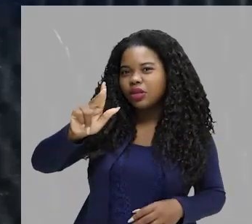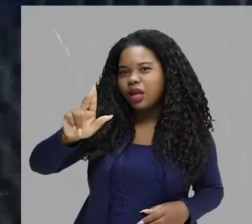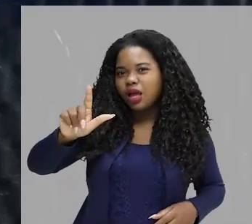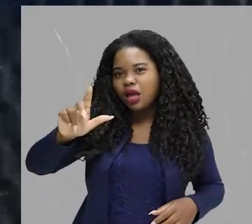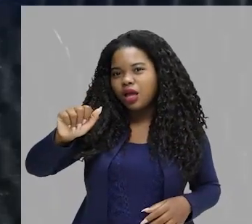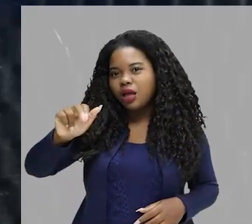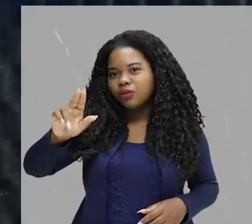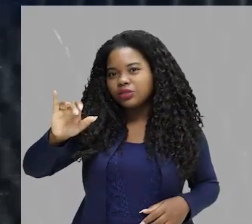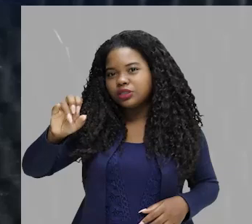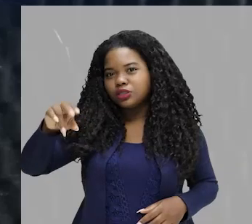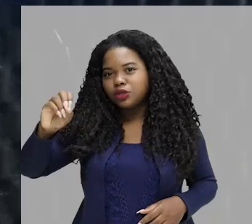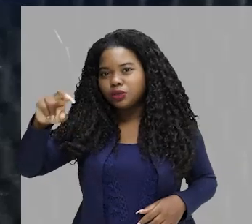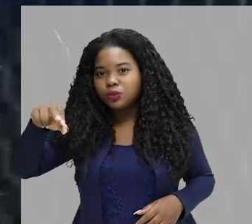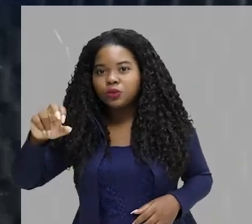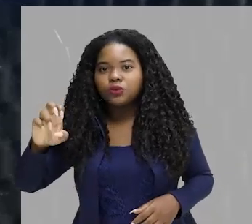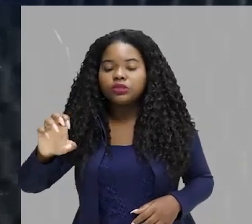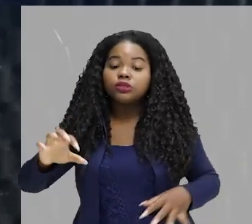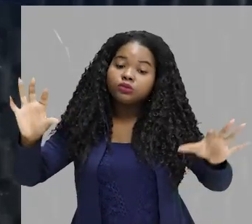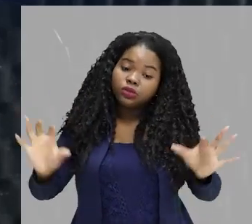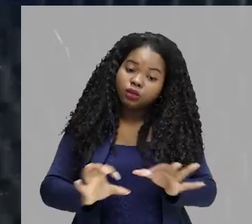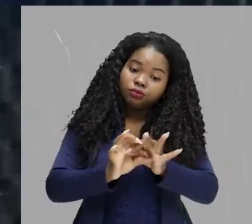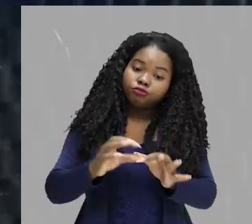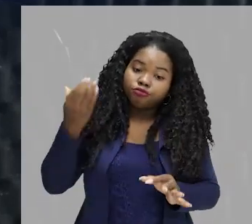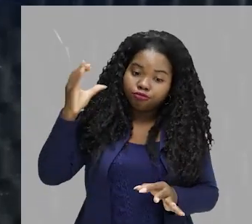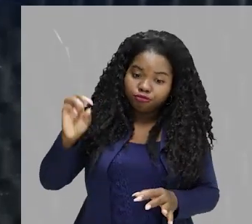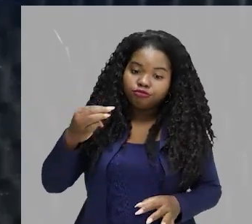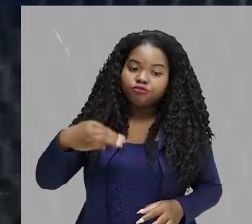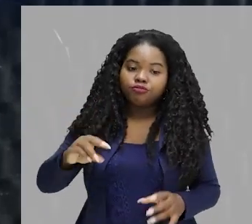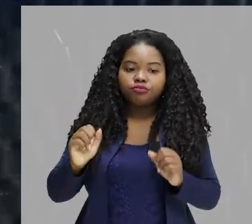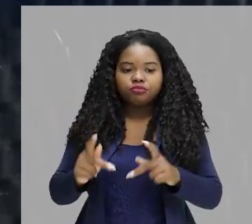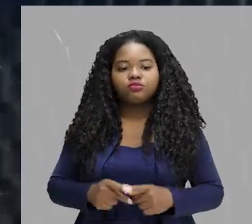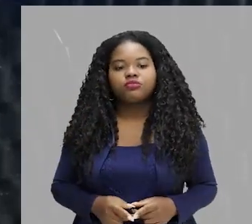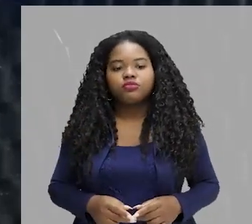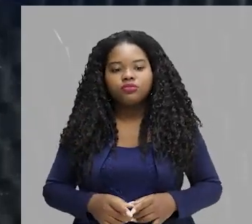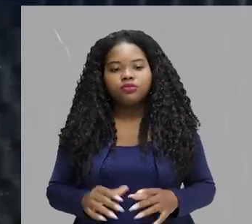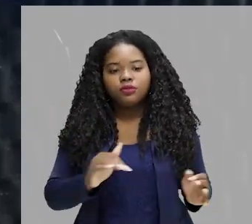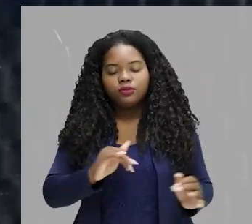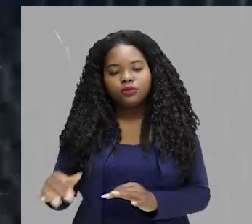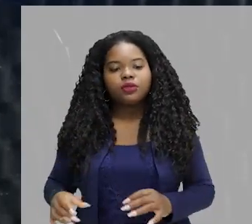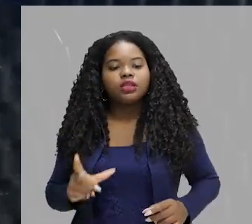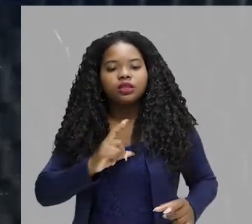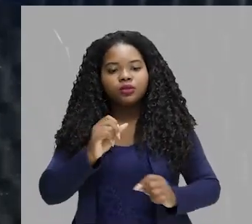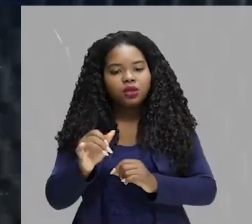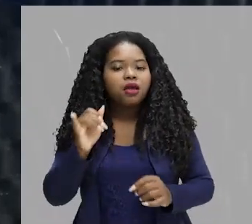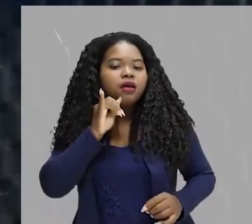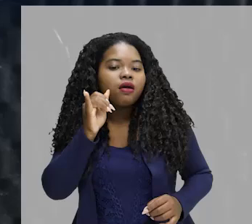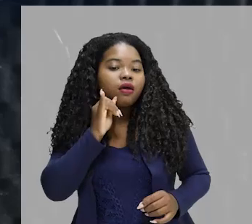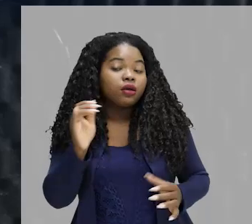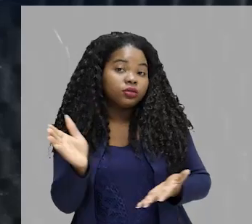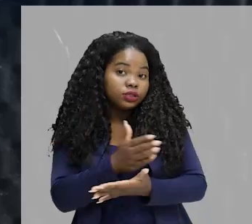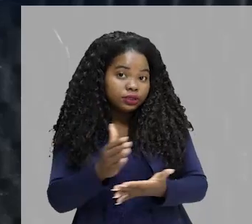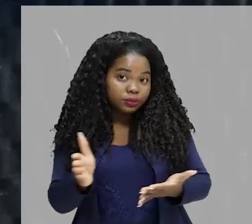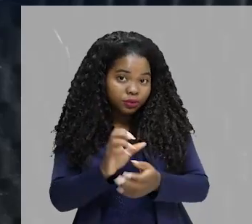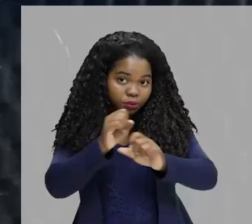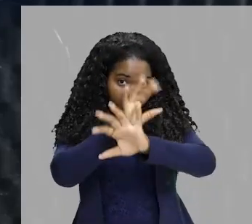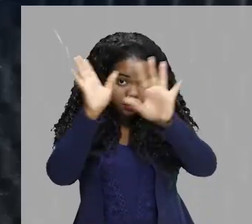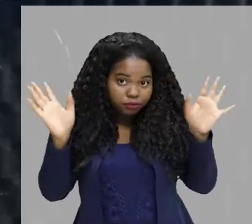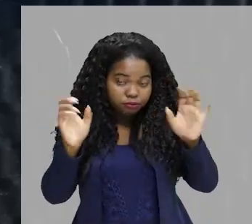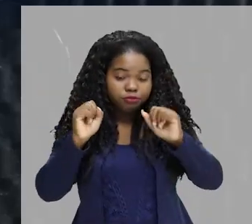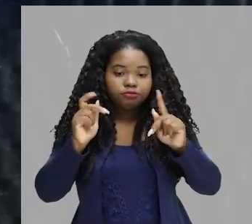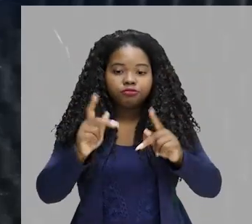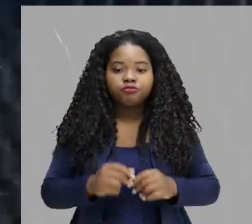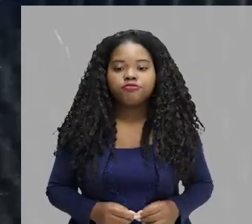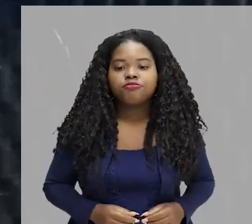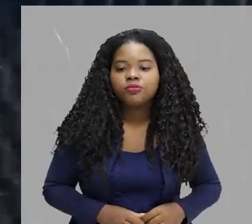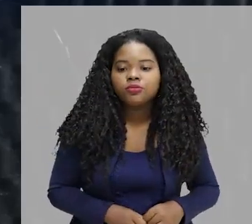de cultura, ok? Vamos lá, vamos adiante. E aí eu citei aqui, no final, alguns exemplos de